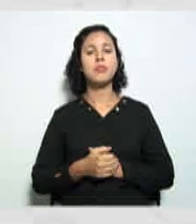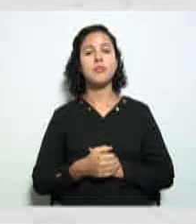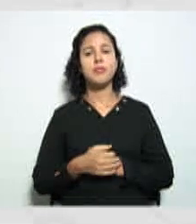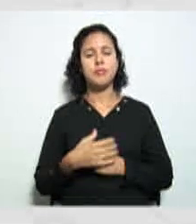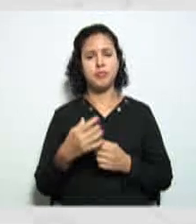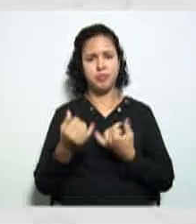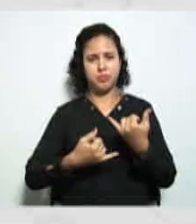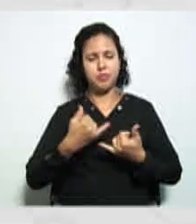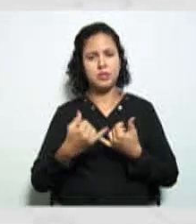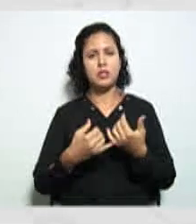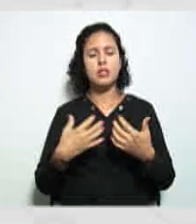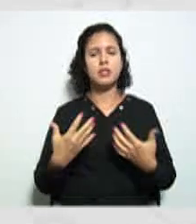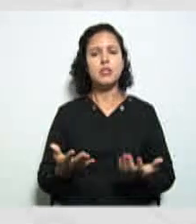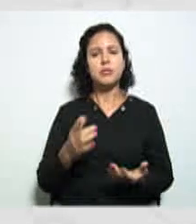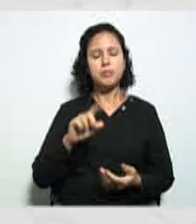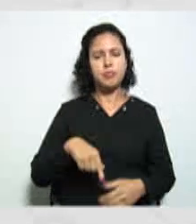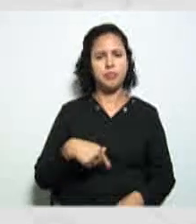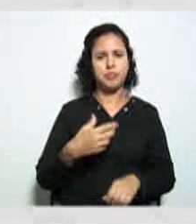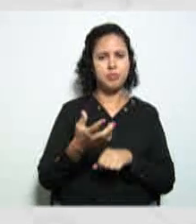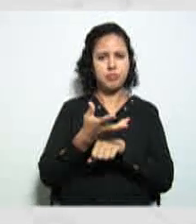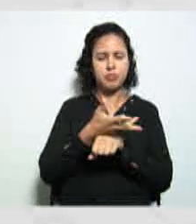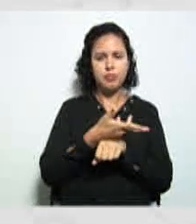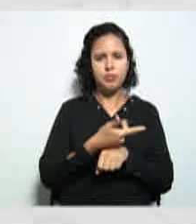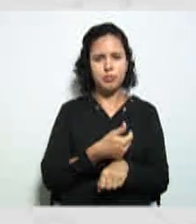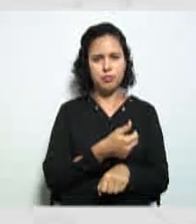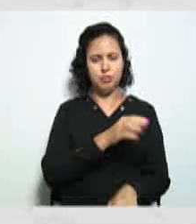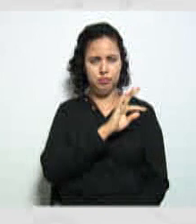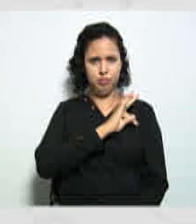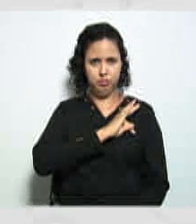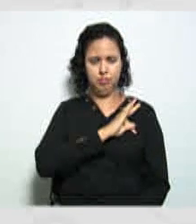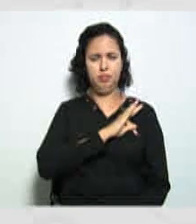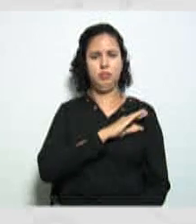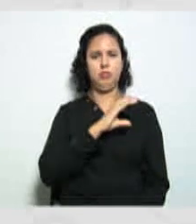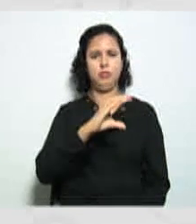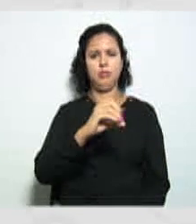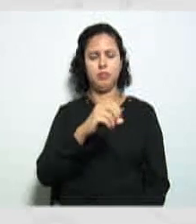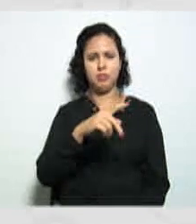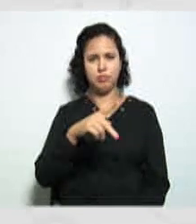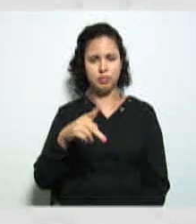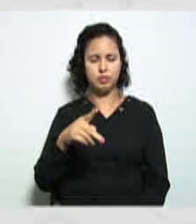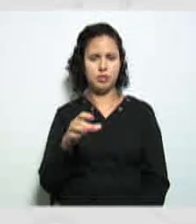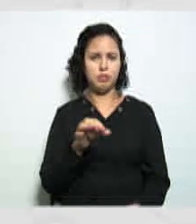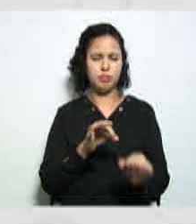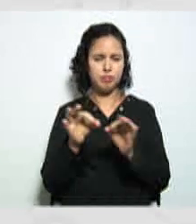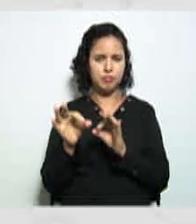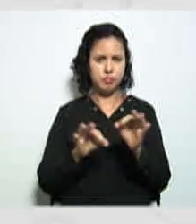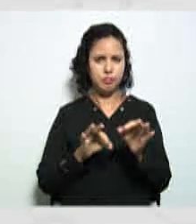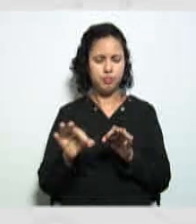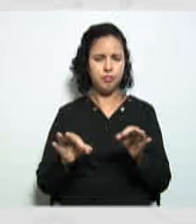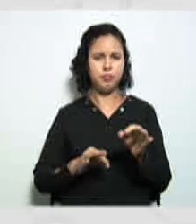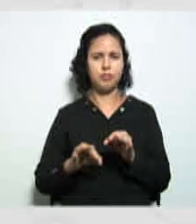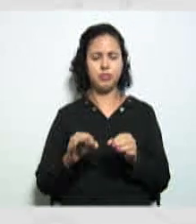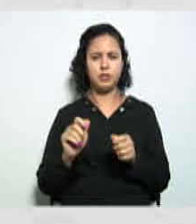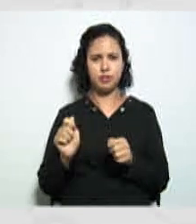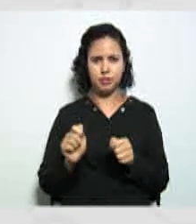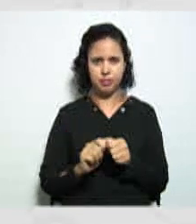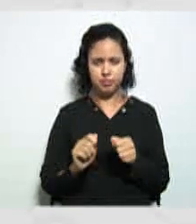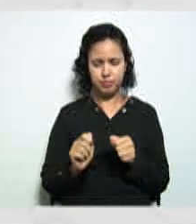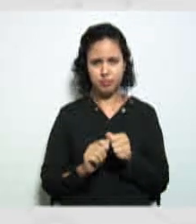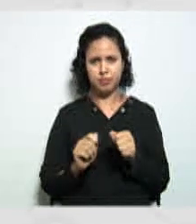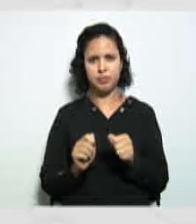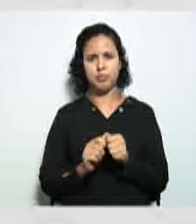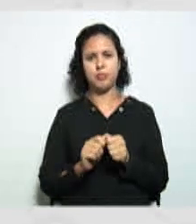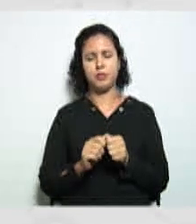é competência, né, do técnico em cooperativismo planejar,